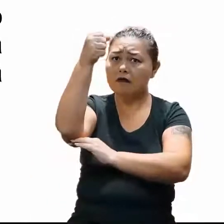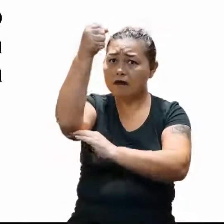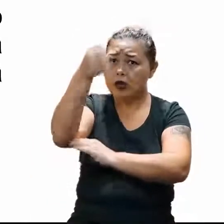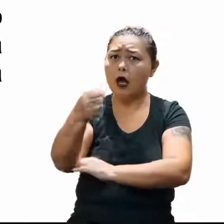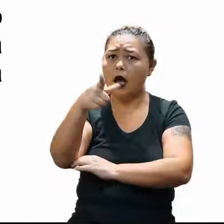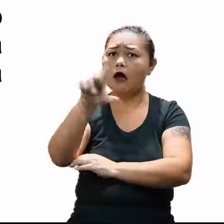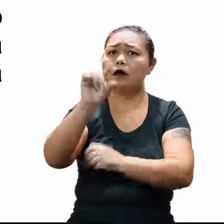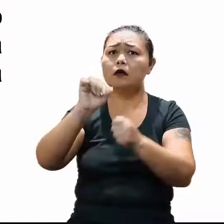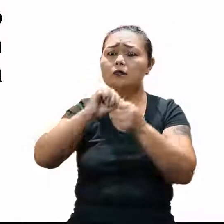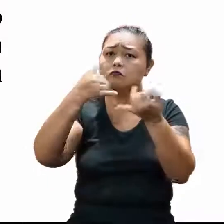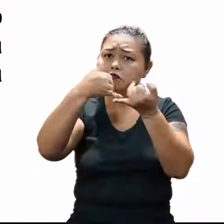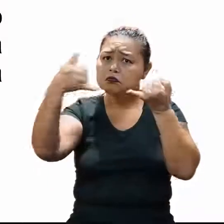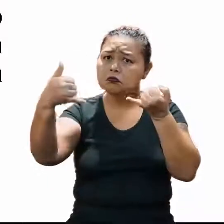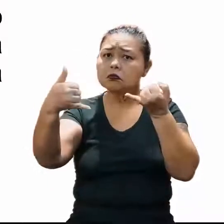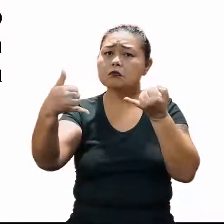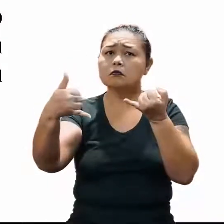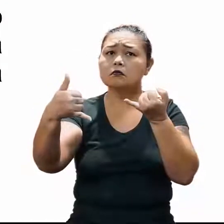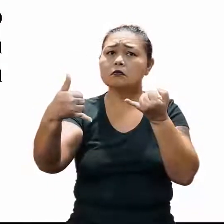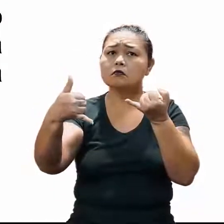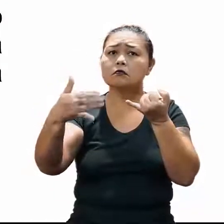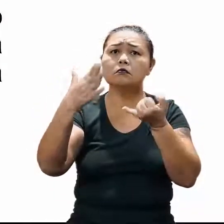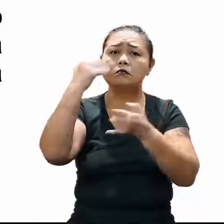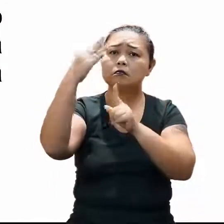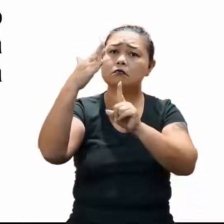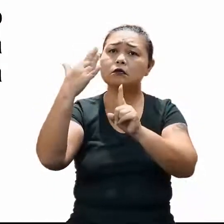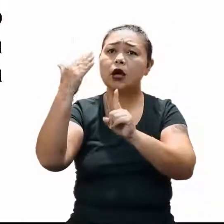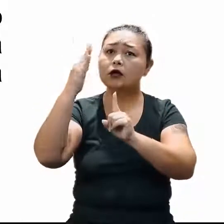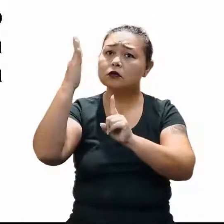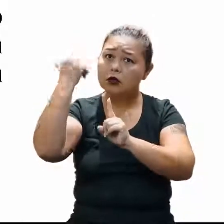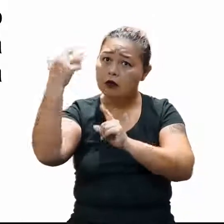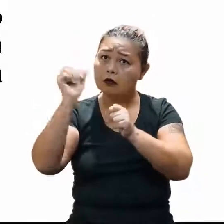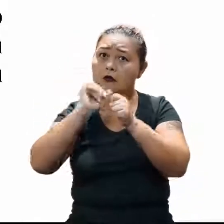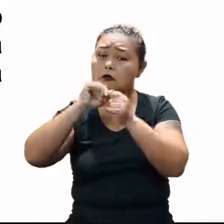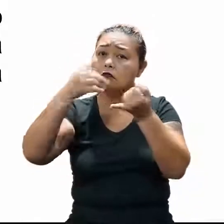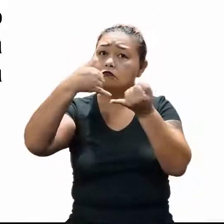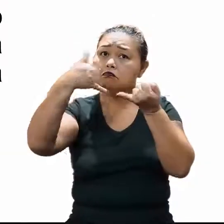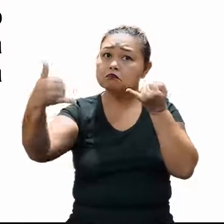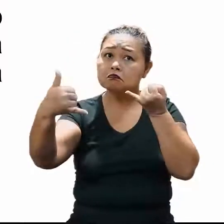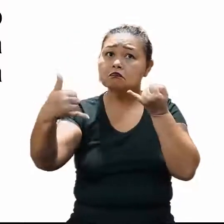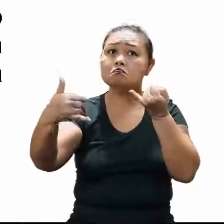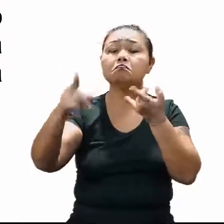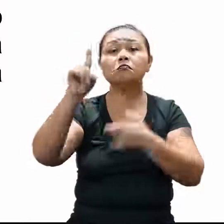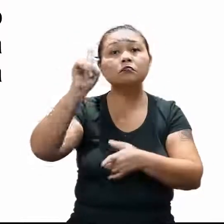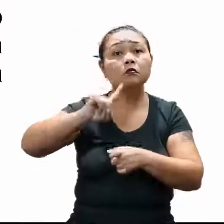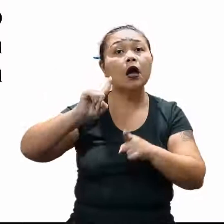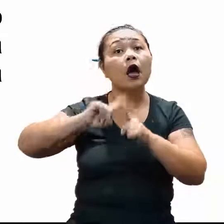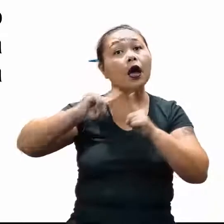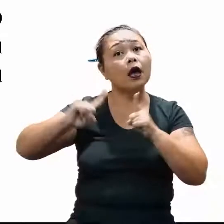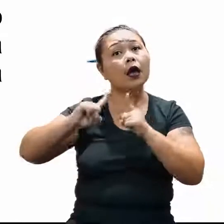seu propósito, o fio da já famosa linha. O mais precavido era